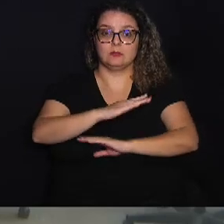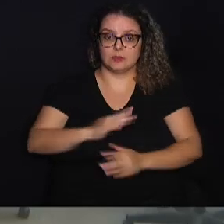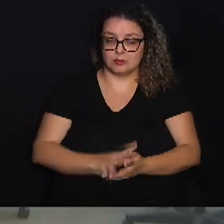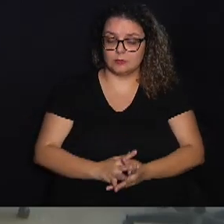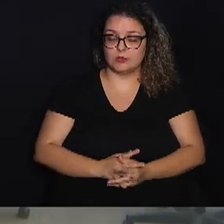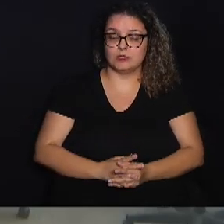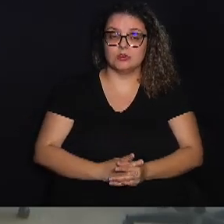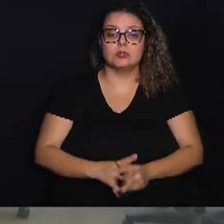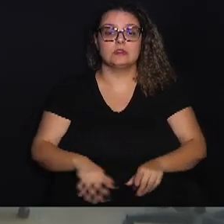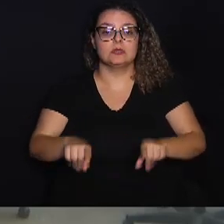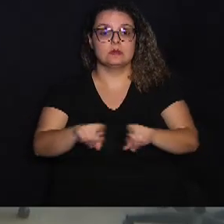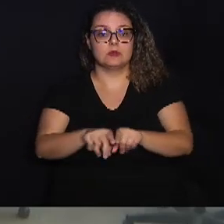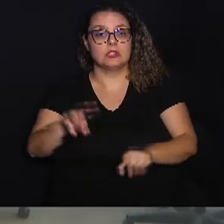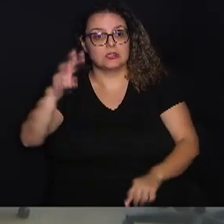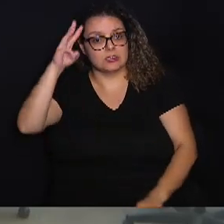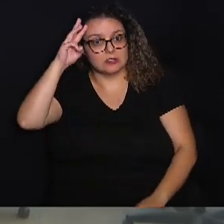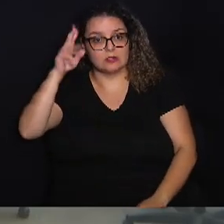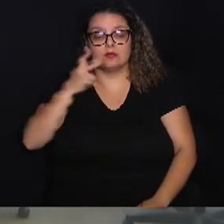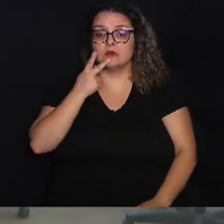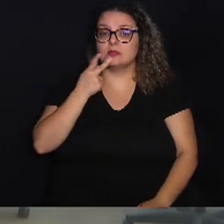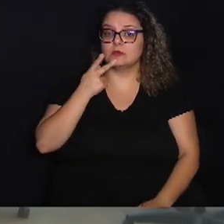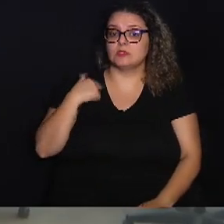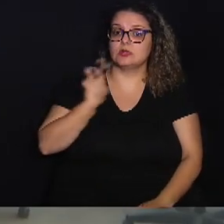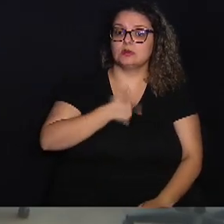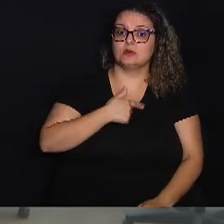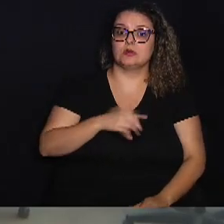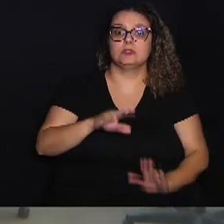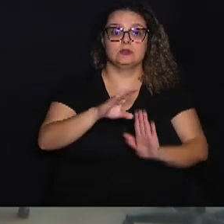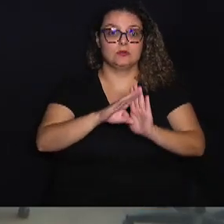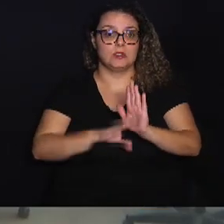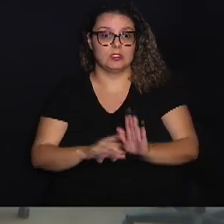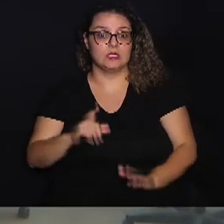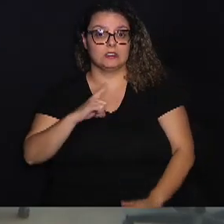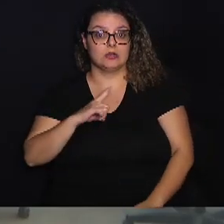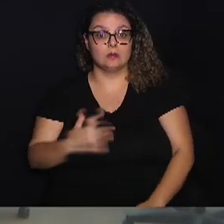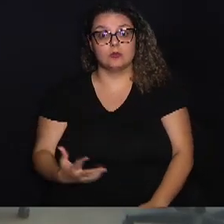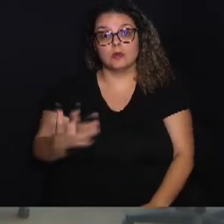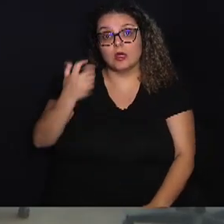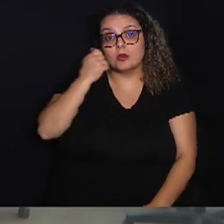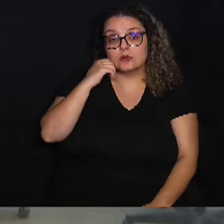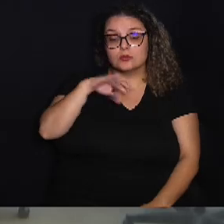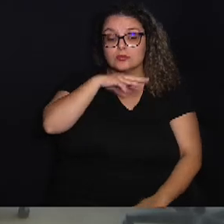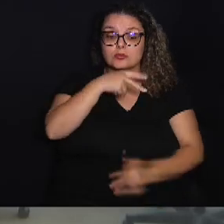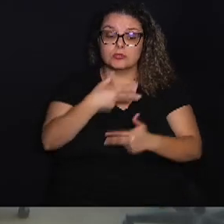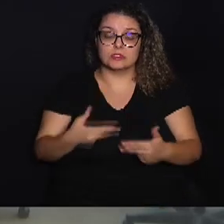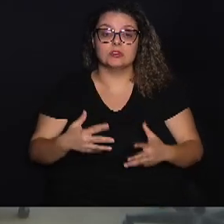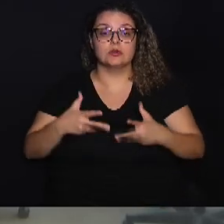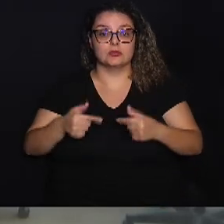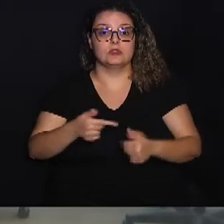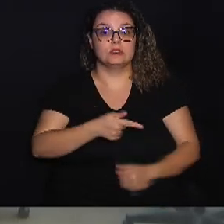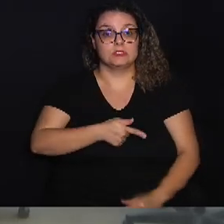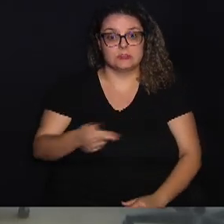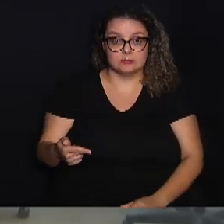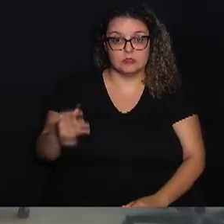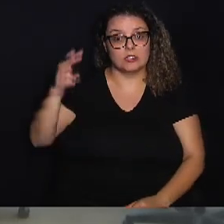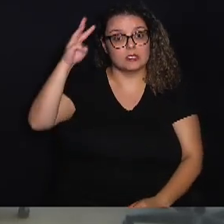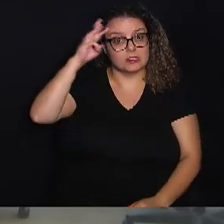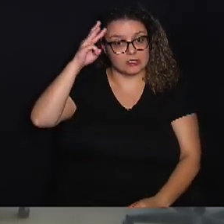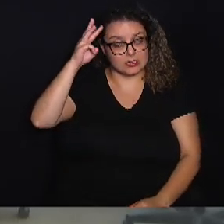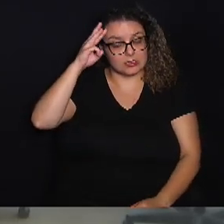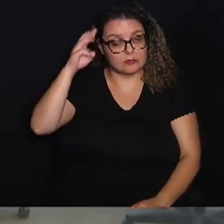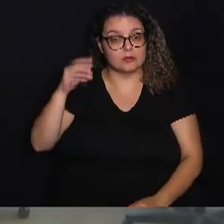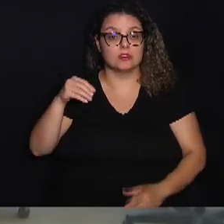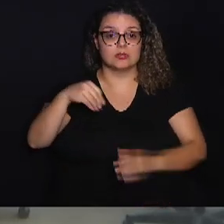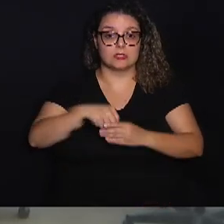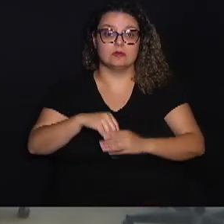ainda na terça-feira falando da nossa programação eh temos o adote um bichinho toda semana na na terça-feira dentro